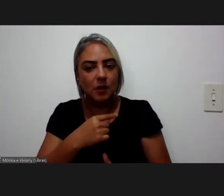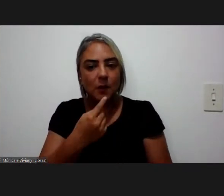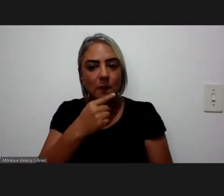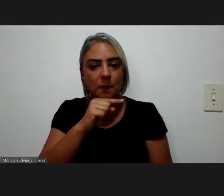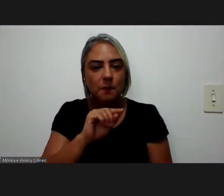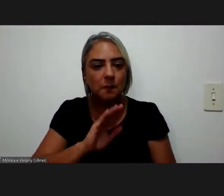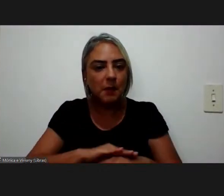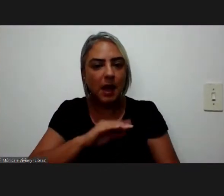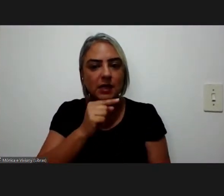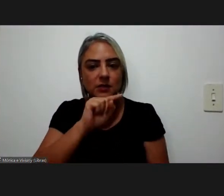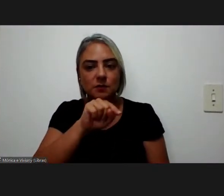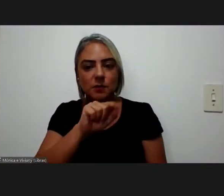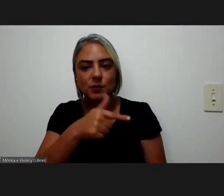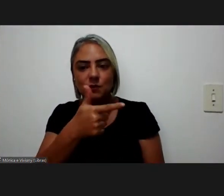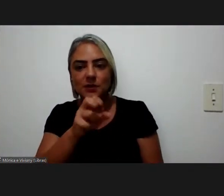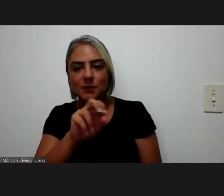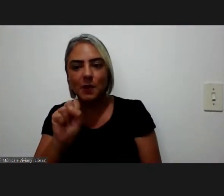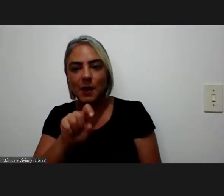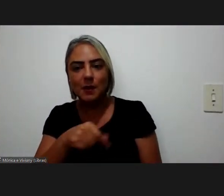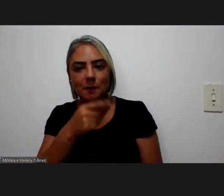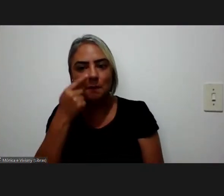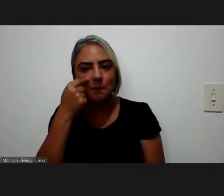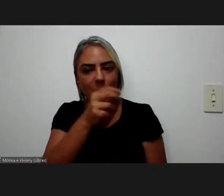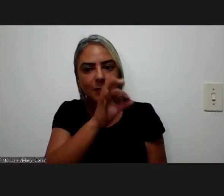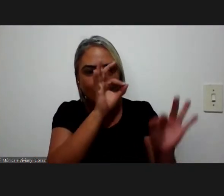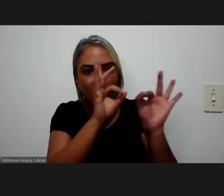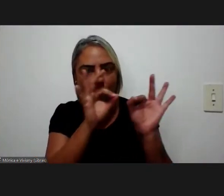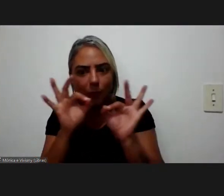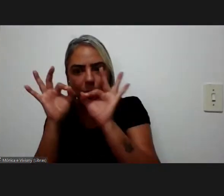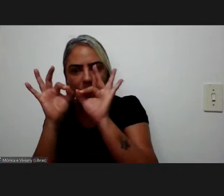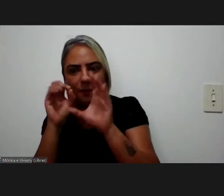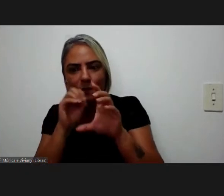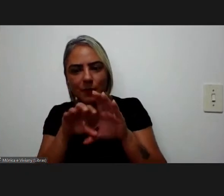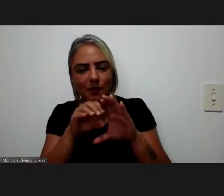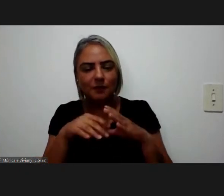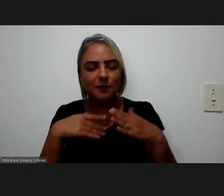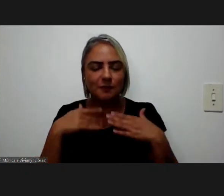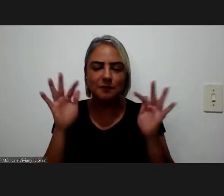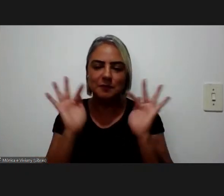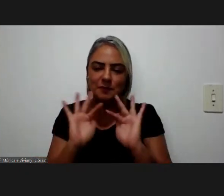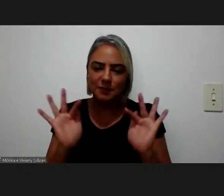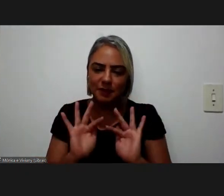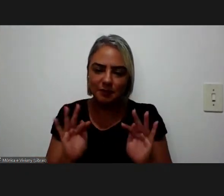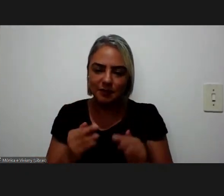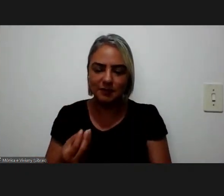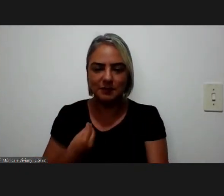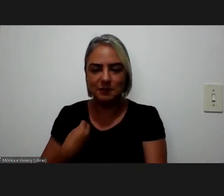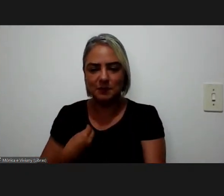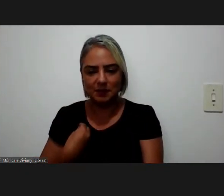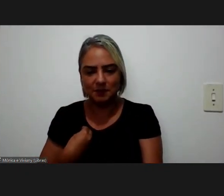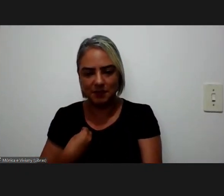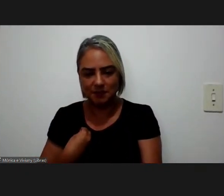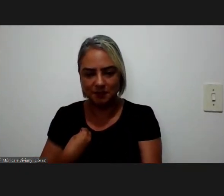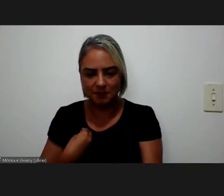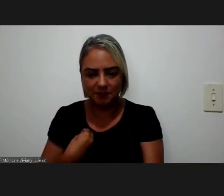participations. We have more than 1,000 people following up on us. We're very happy for these